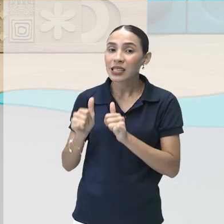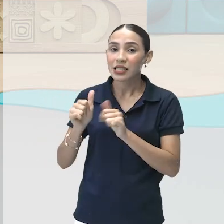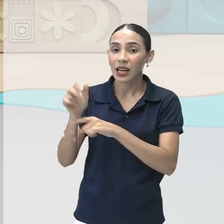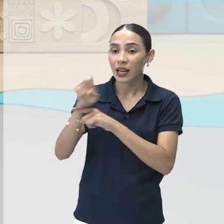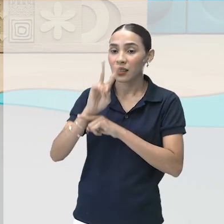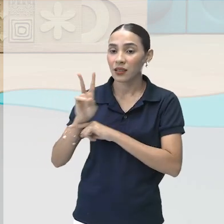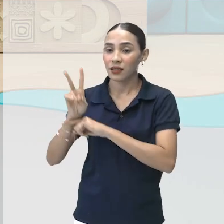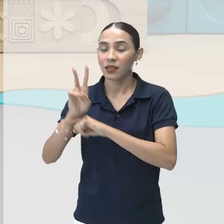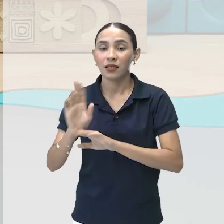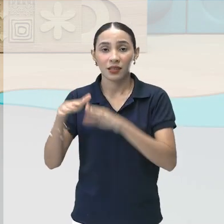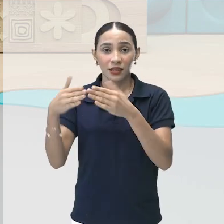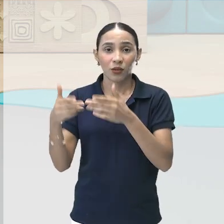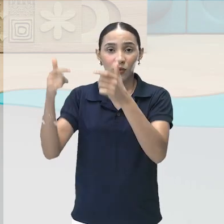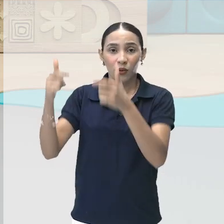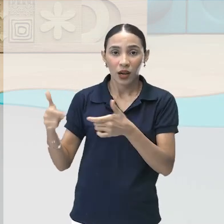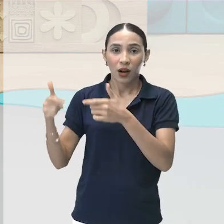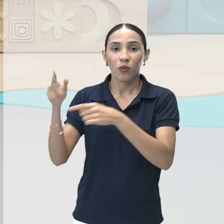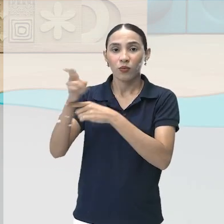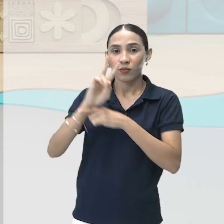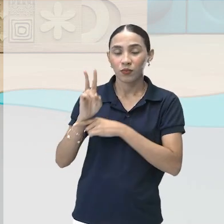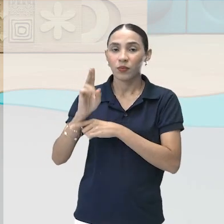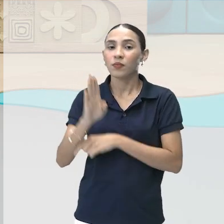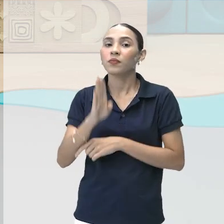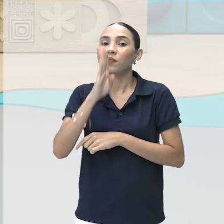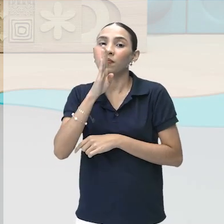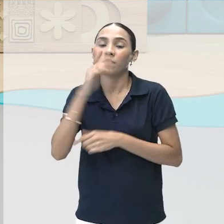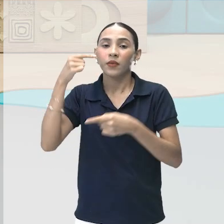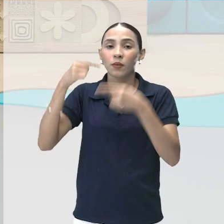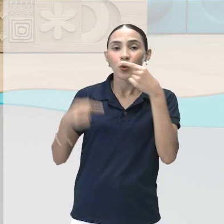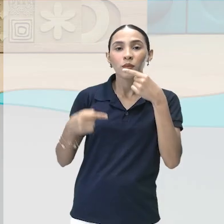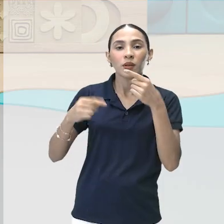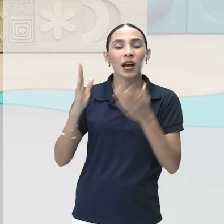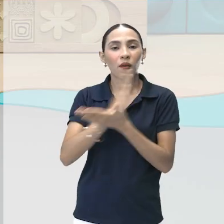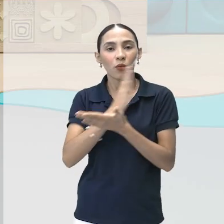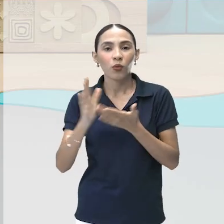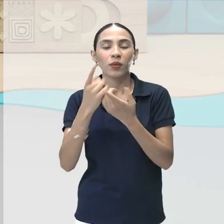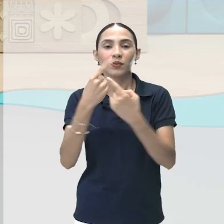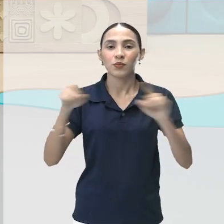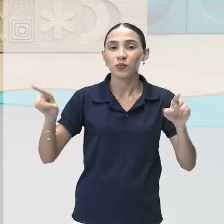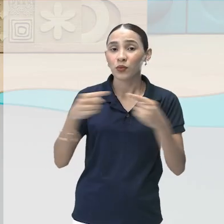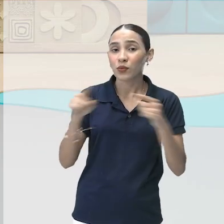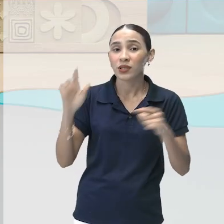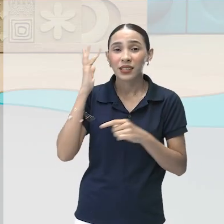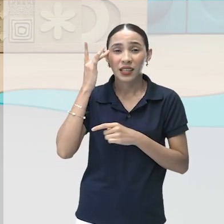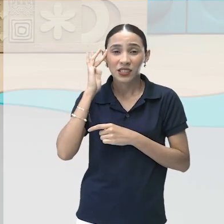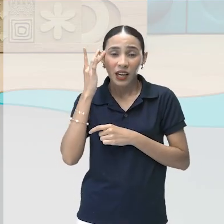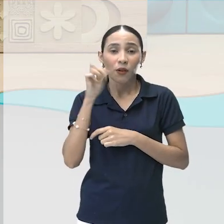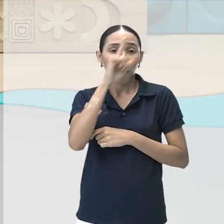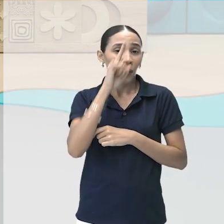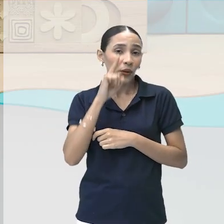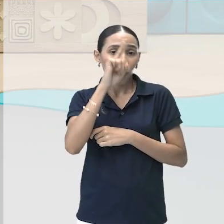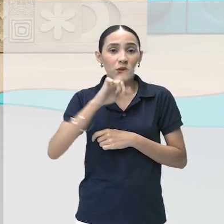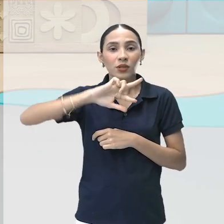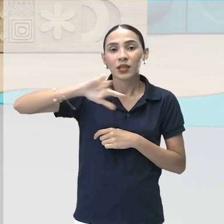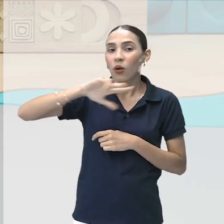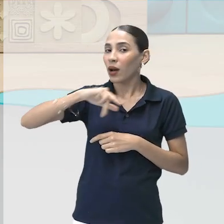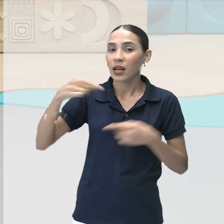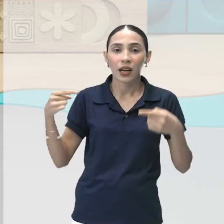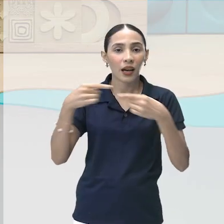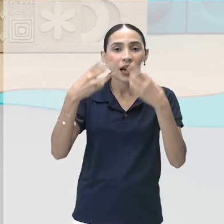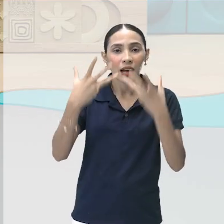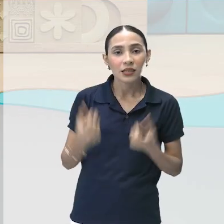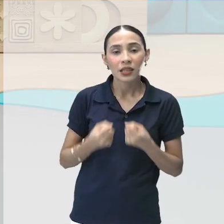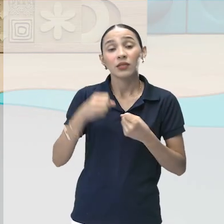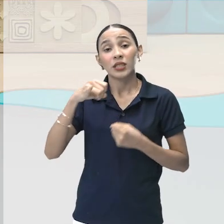esse departamento de censura, ele censurava algumas músicas que achava que não era cabível se